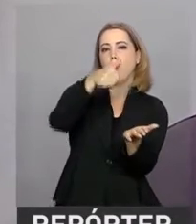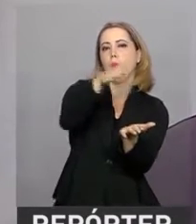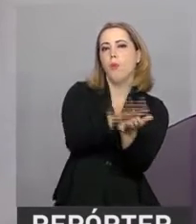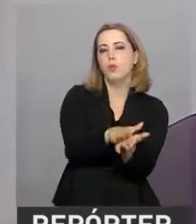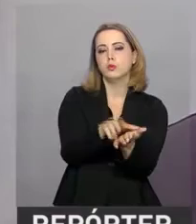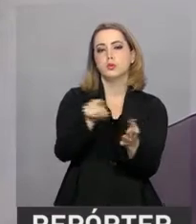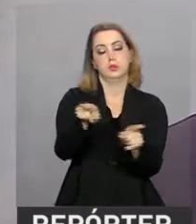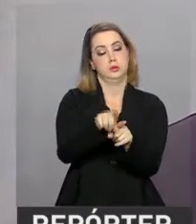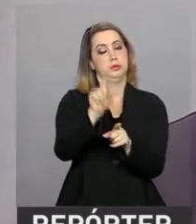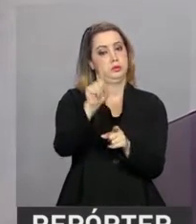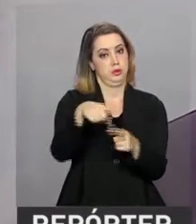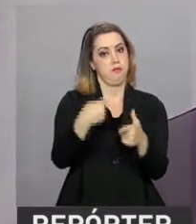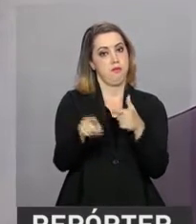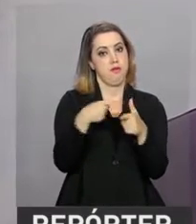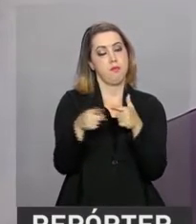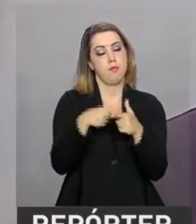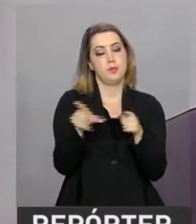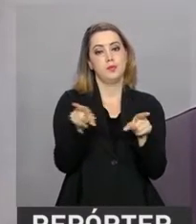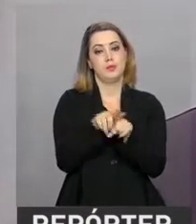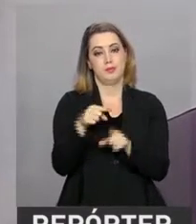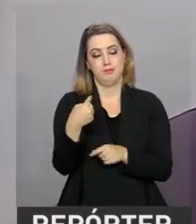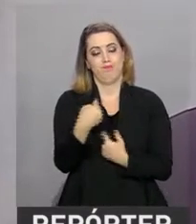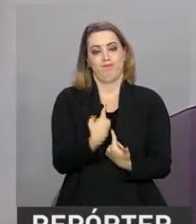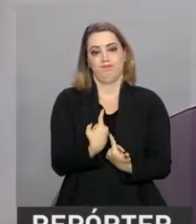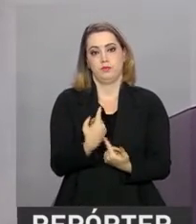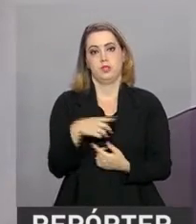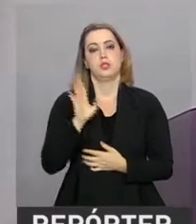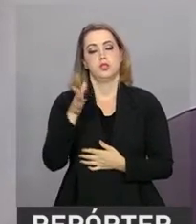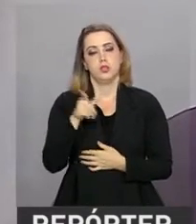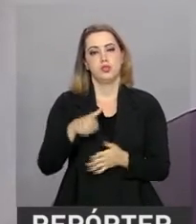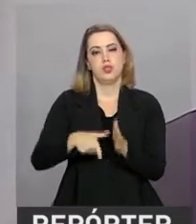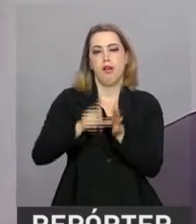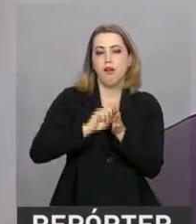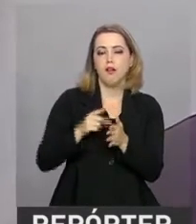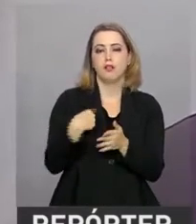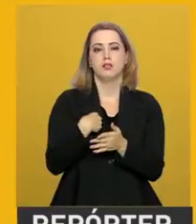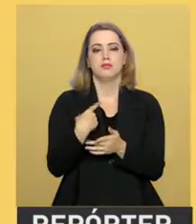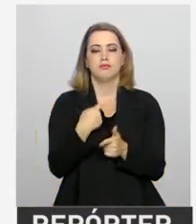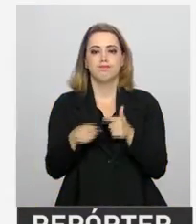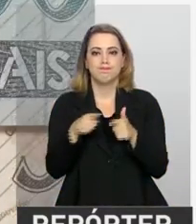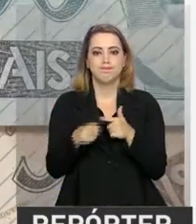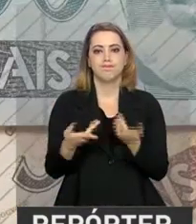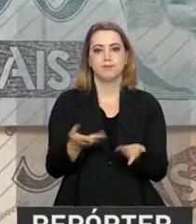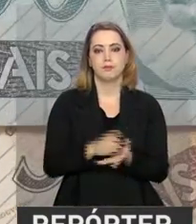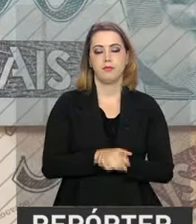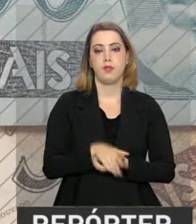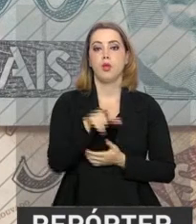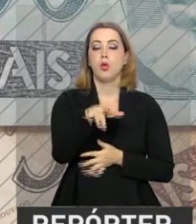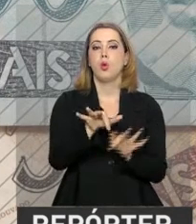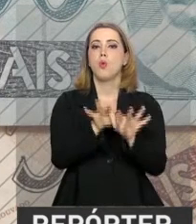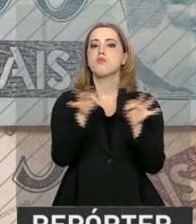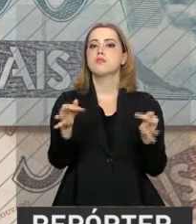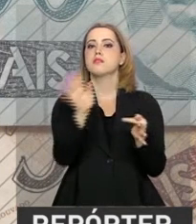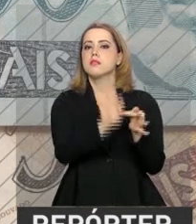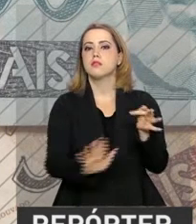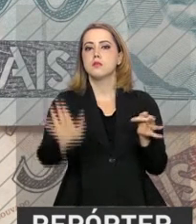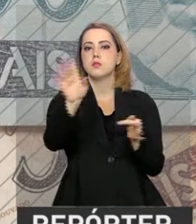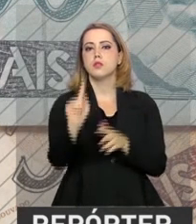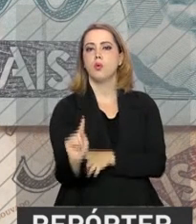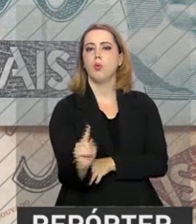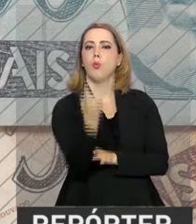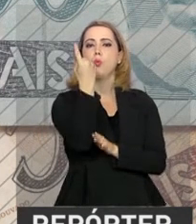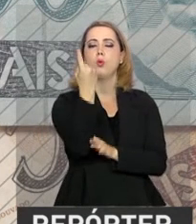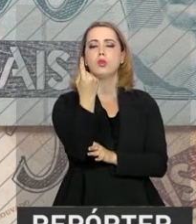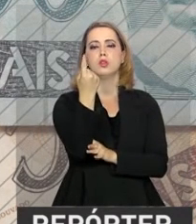prejudicial para mim a gente já teve uma experiência não foi boa o simples nacional unifica a cobrança de uma